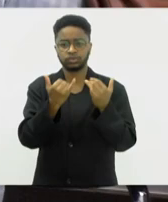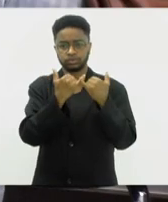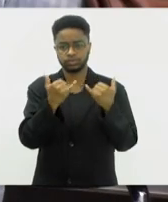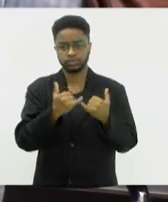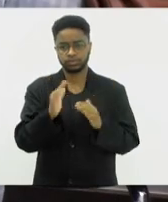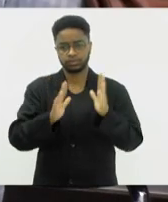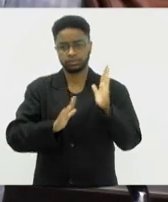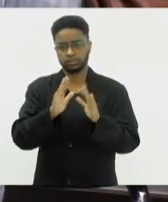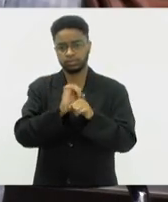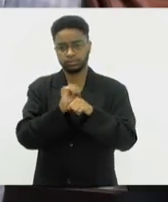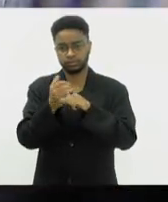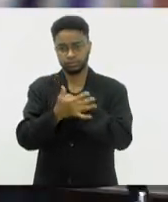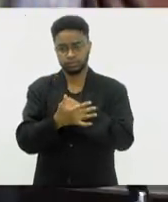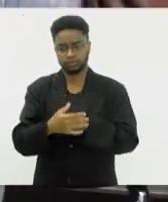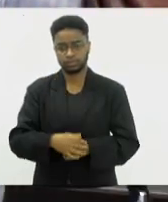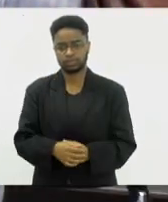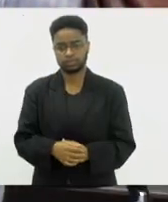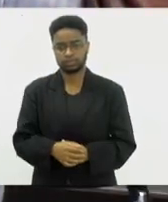pandemia.